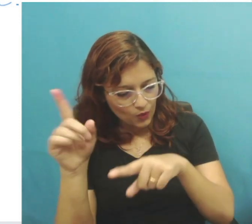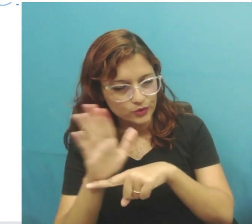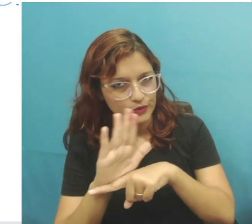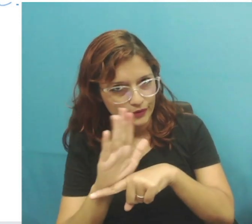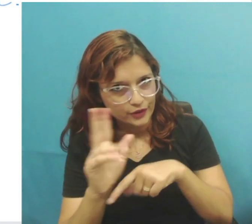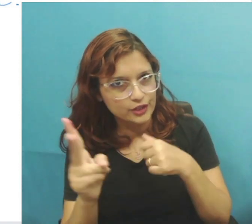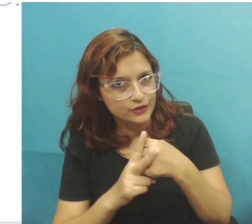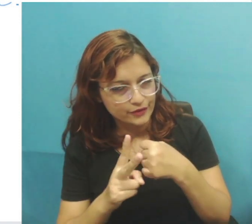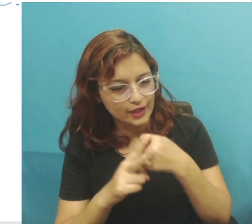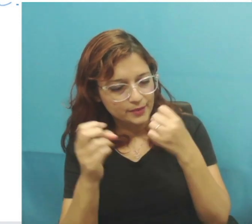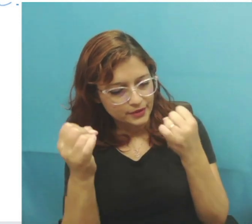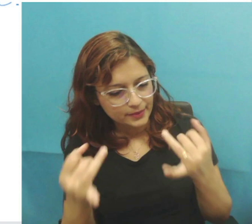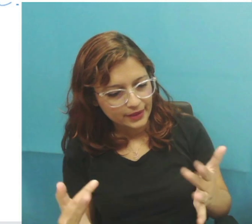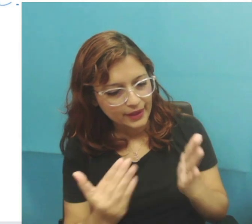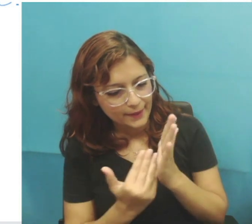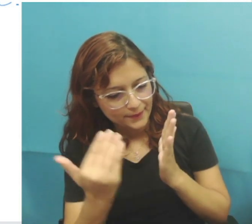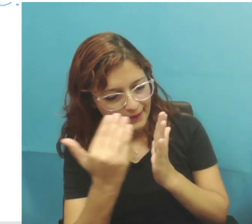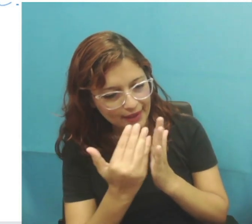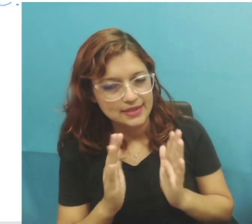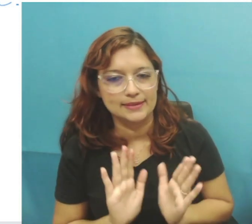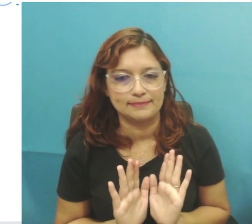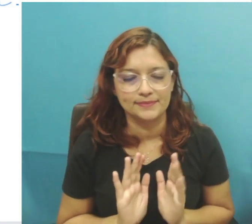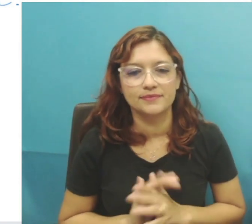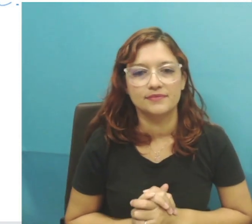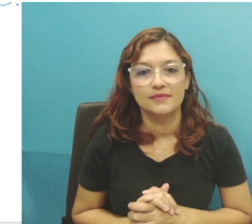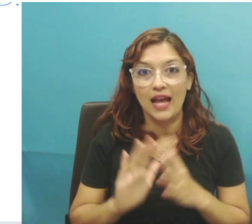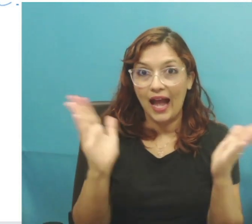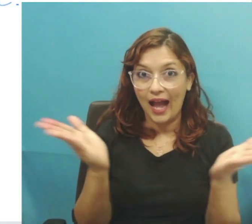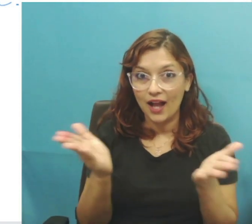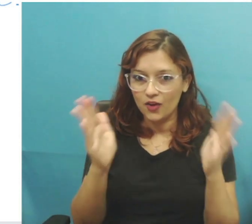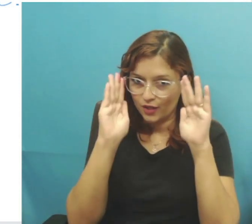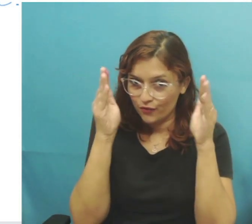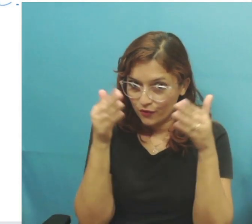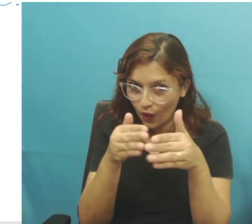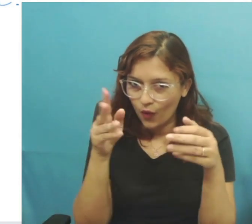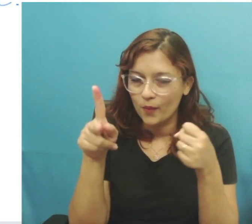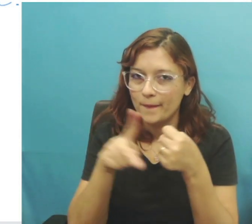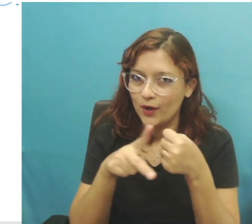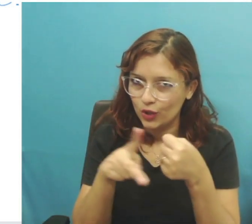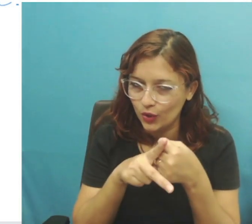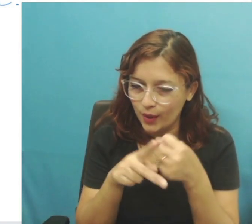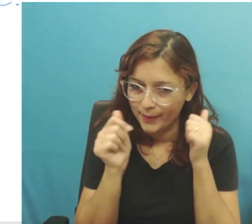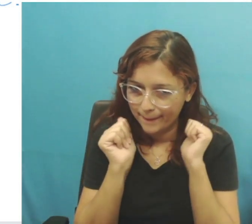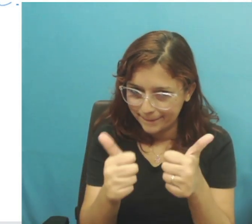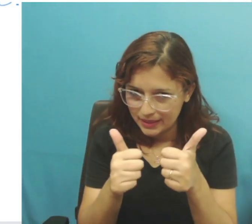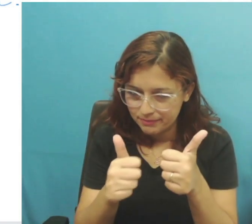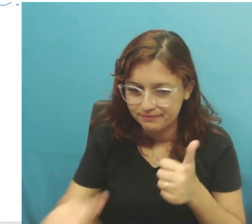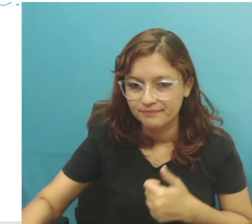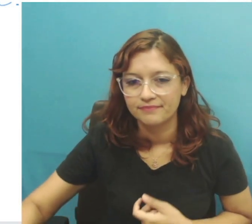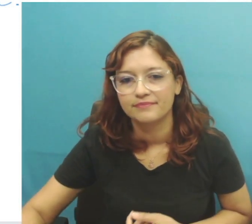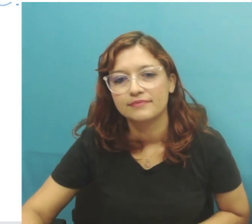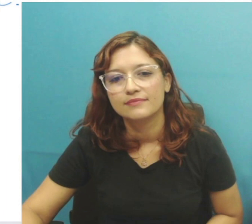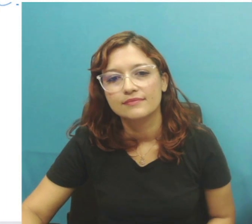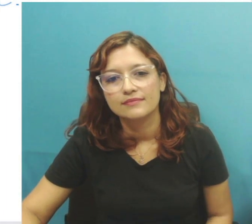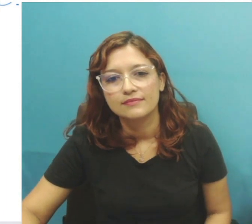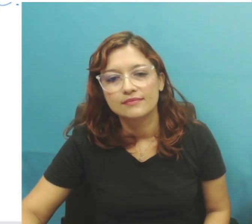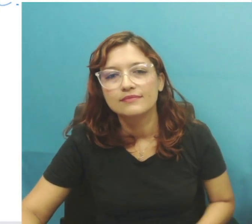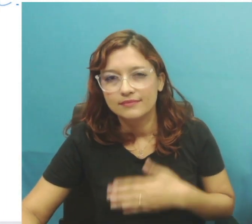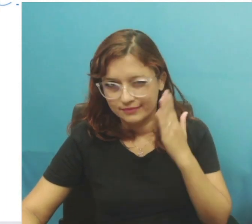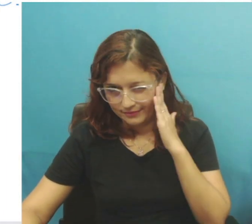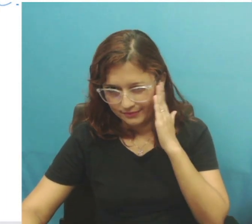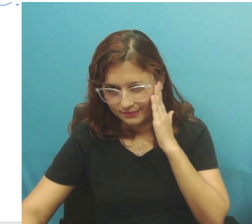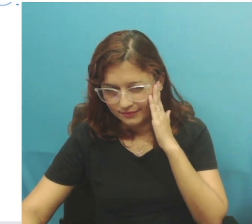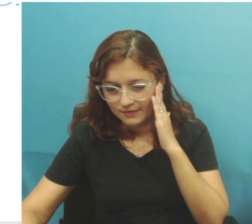Mas calma, que depois no vídeo de verbos a gente vai explicar mais. Mas agora o foco são os